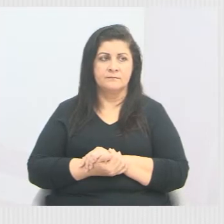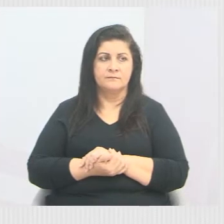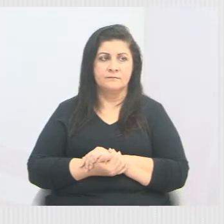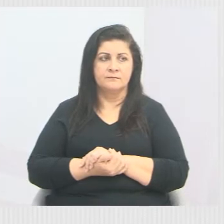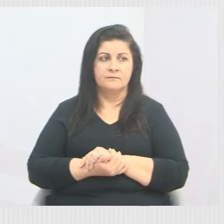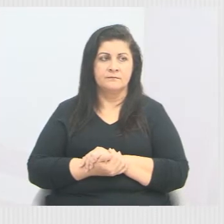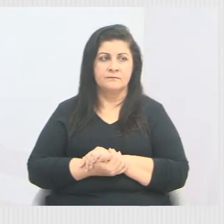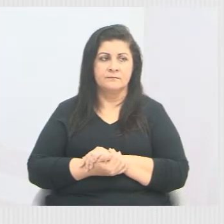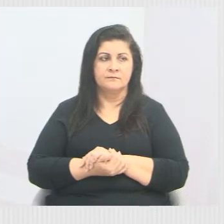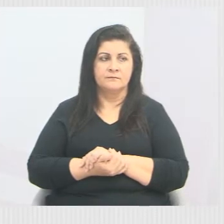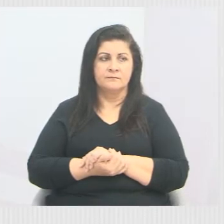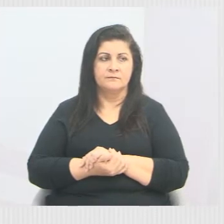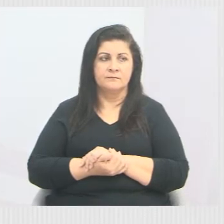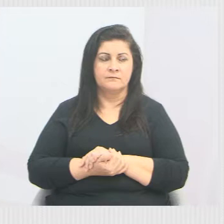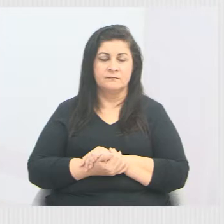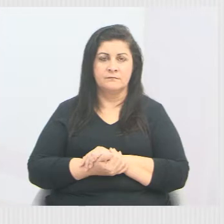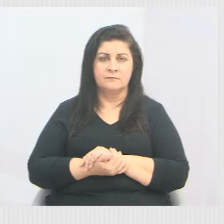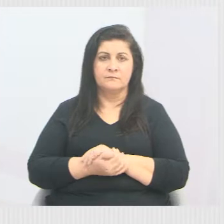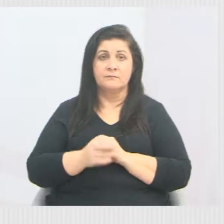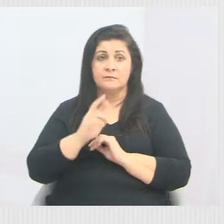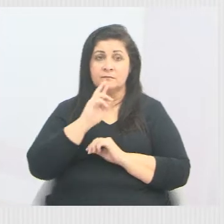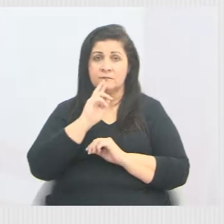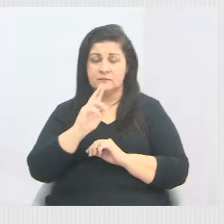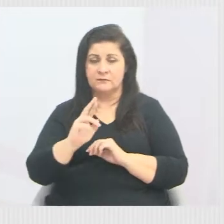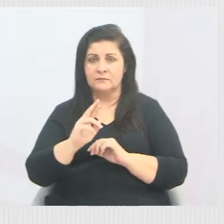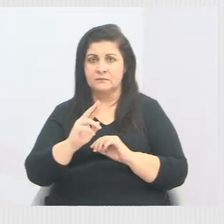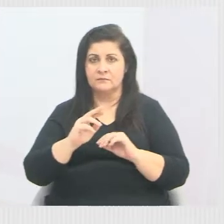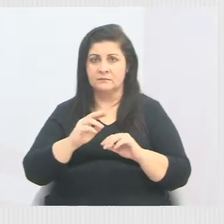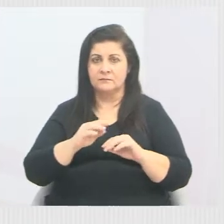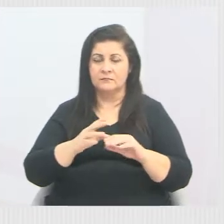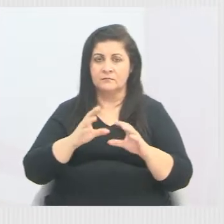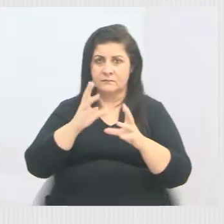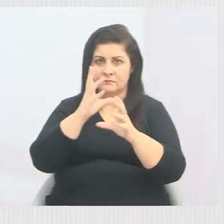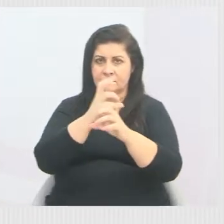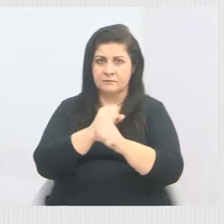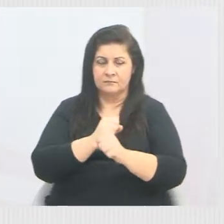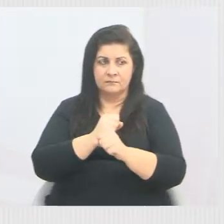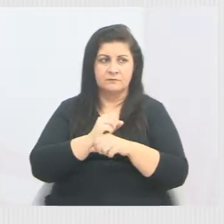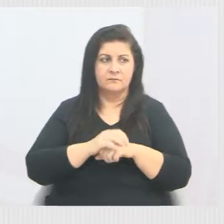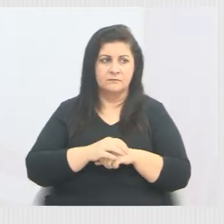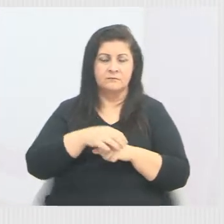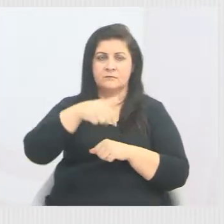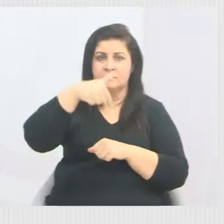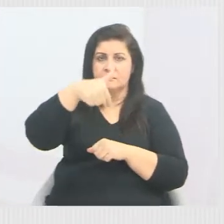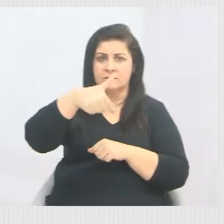Isso. O resultado primário nosso, ele ficou no valor de